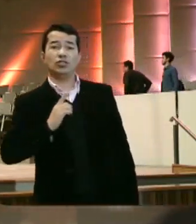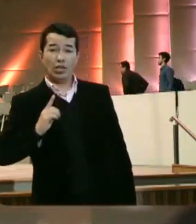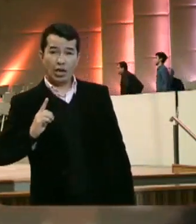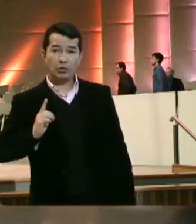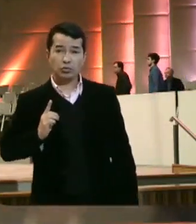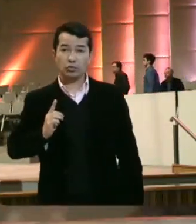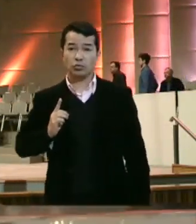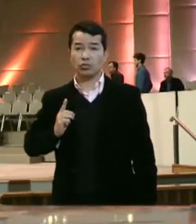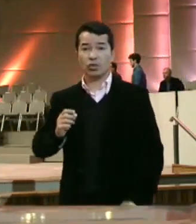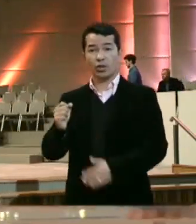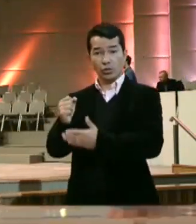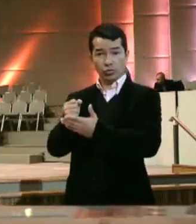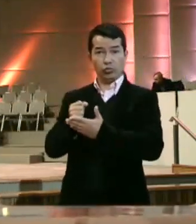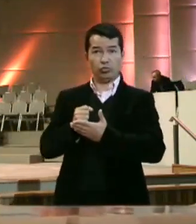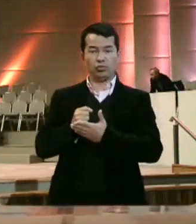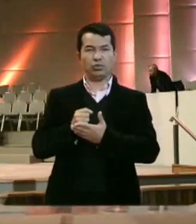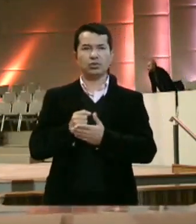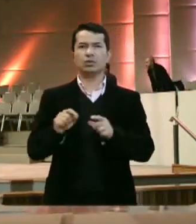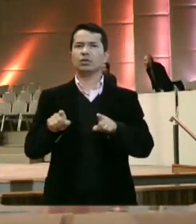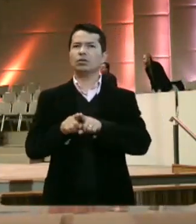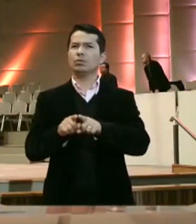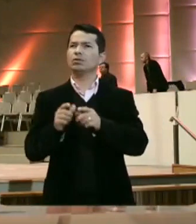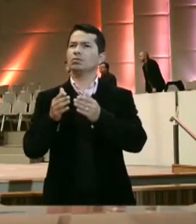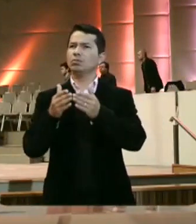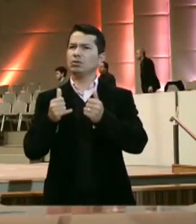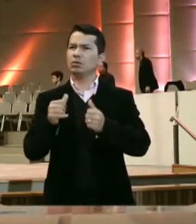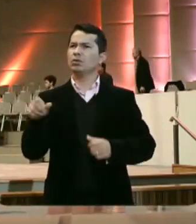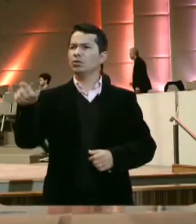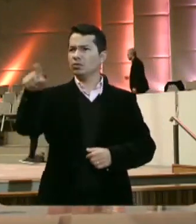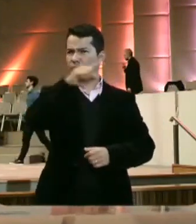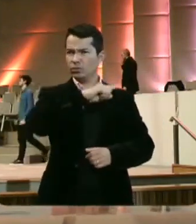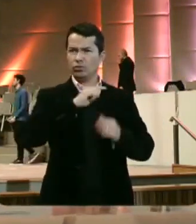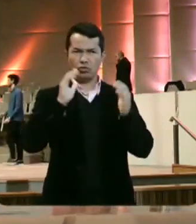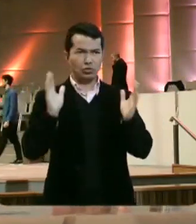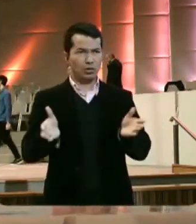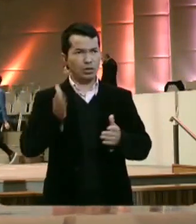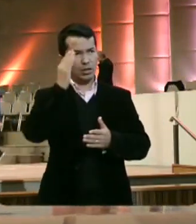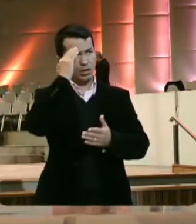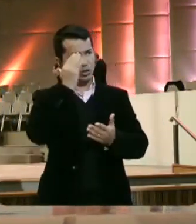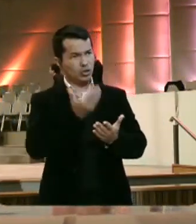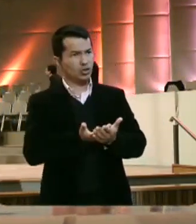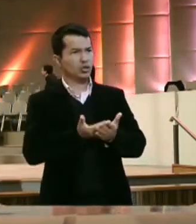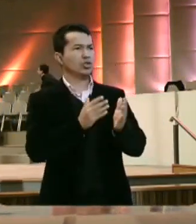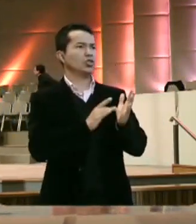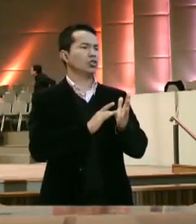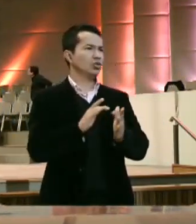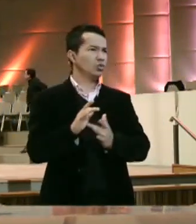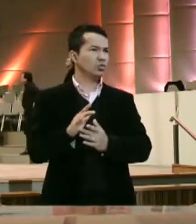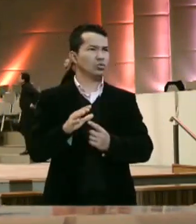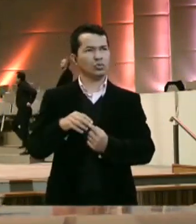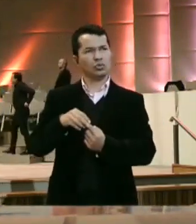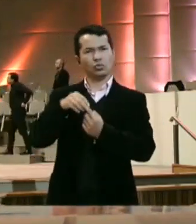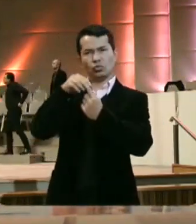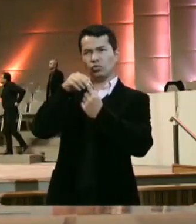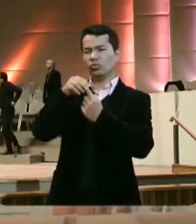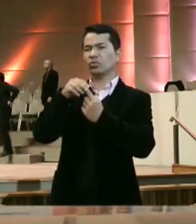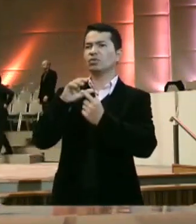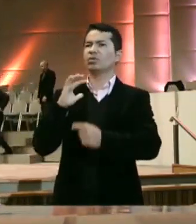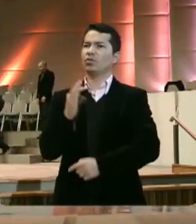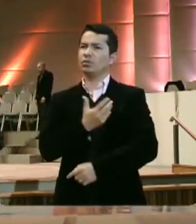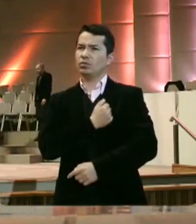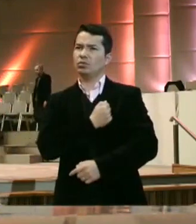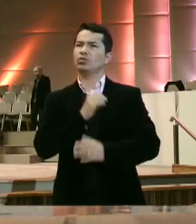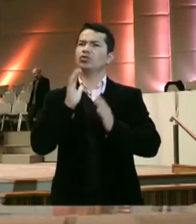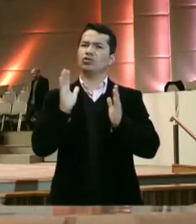Senhor Jesus Cristo como único e suficiente Salvador, que já deu a sua pública profissão de fé e foi batizado